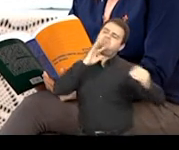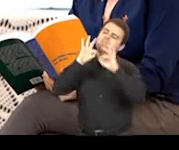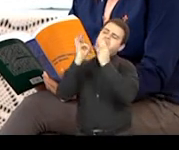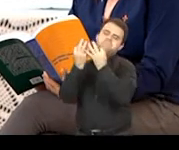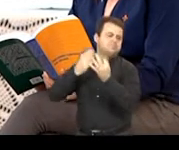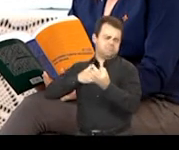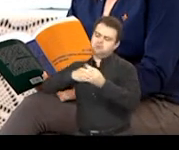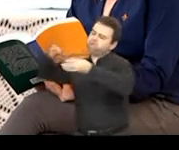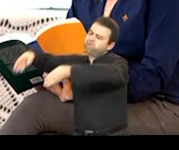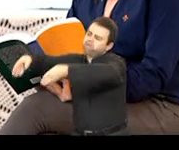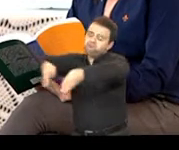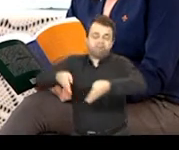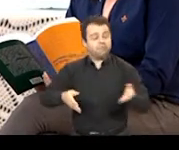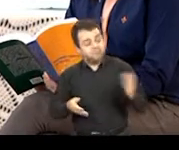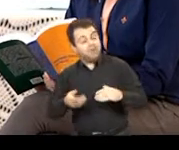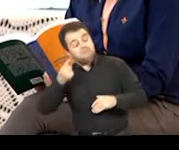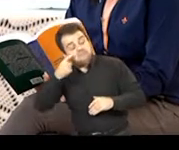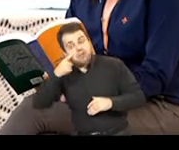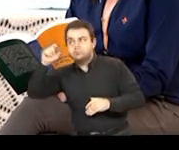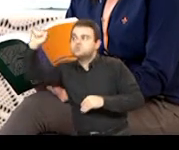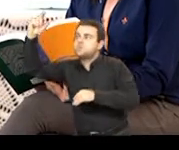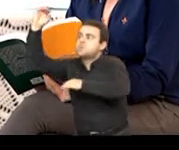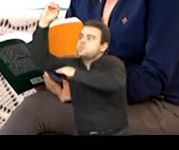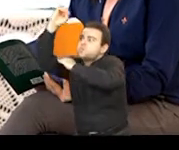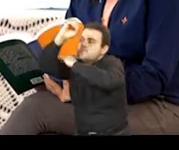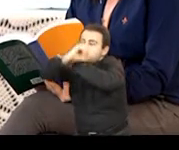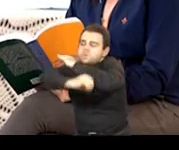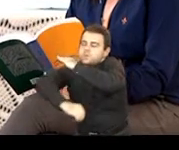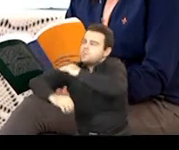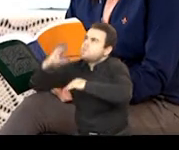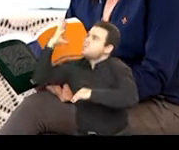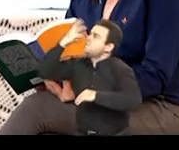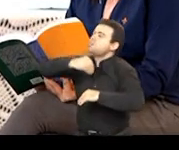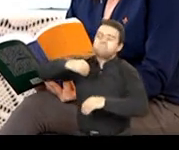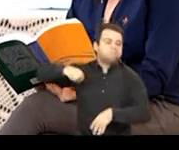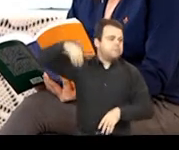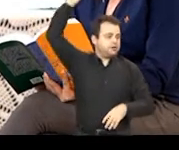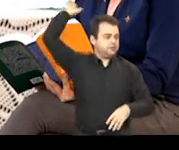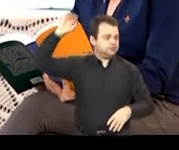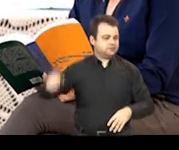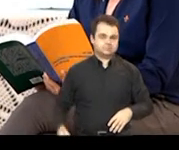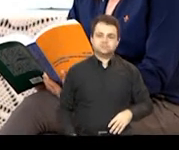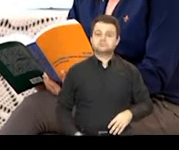te mostrarei o pôr do sol mais lindo do mundo.